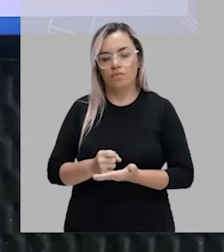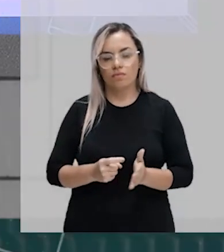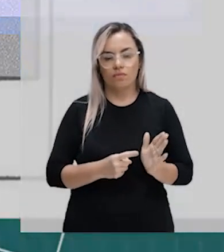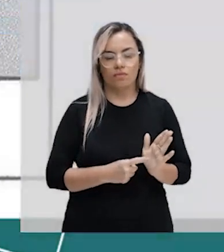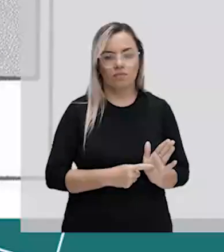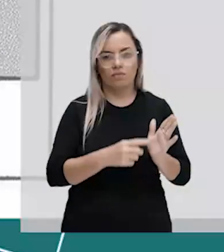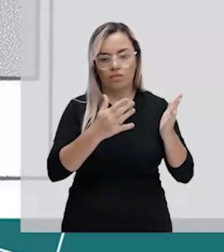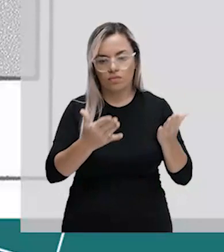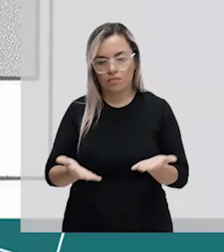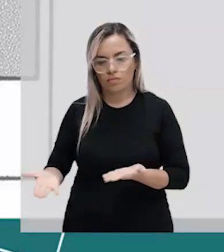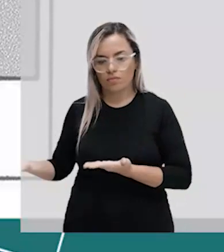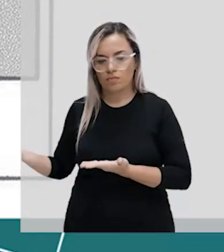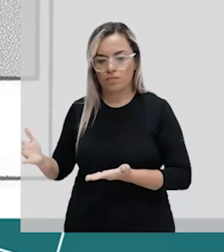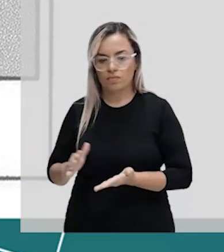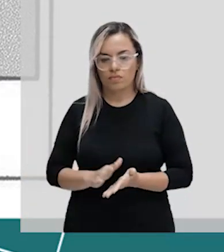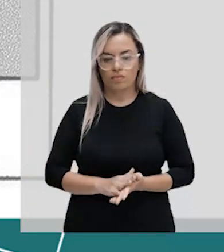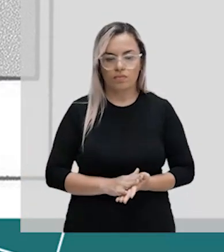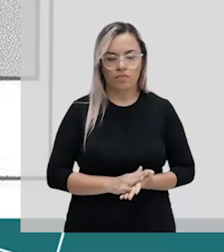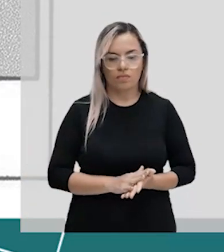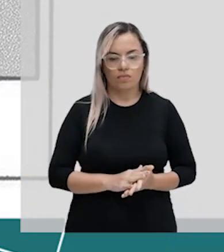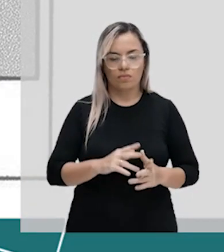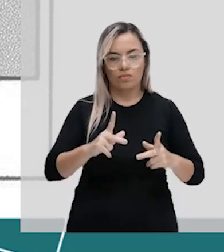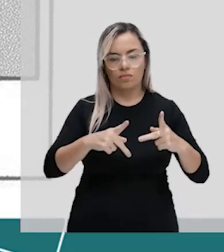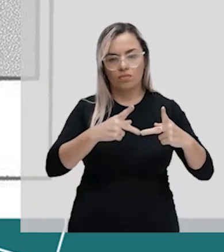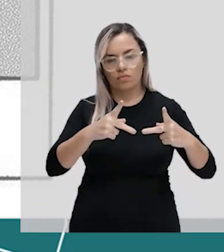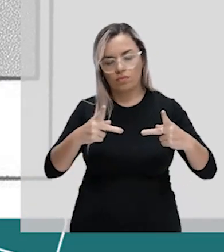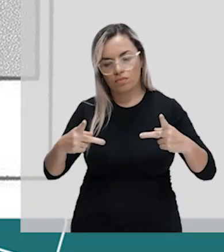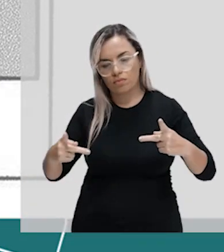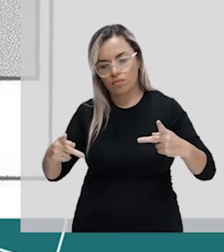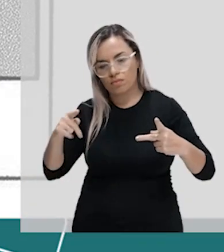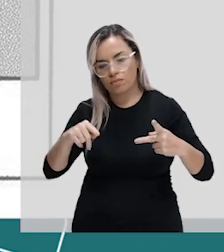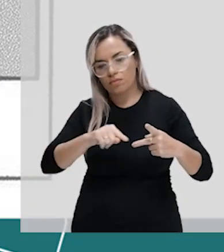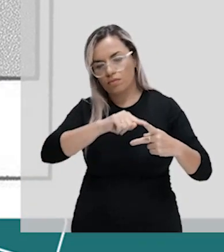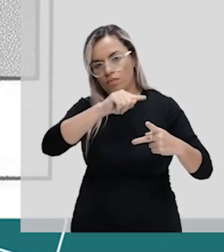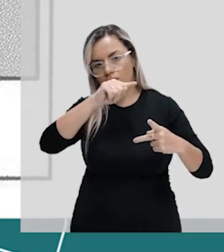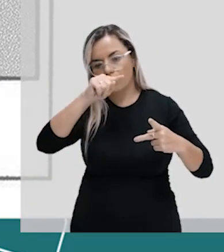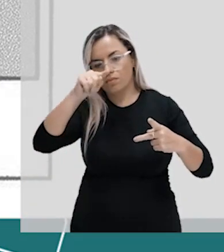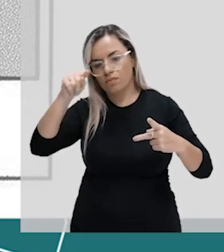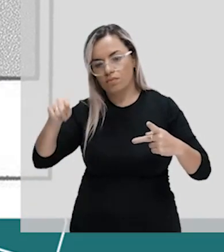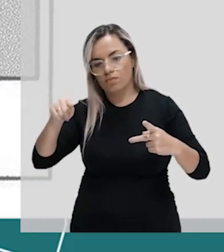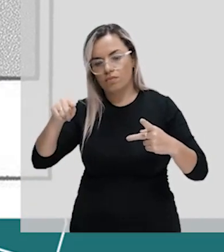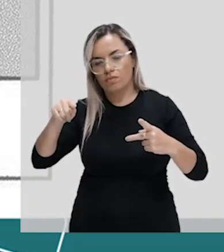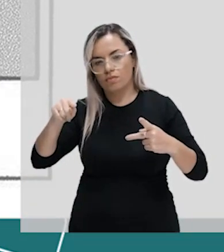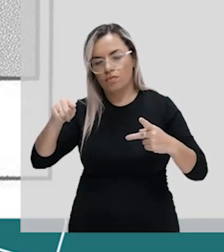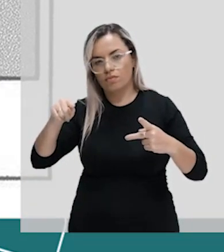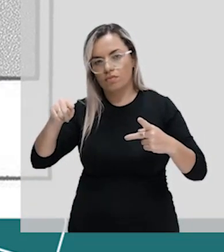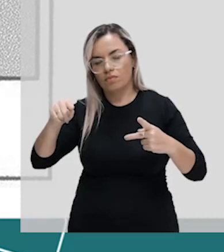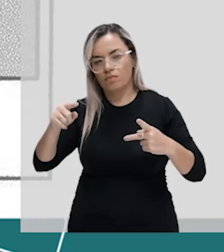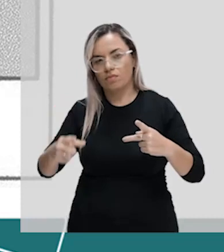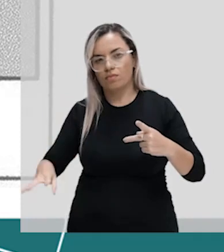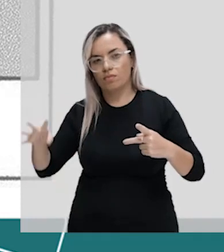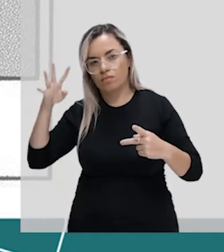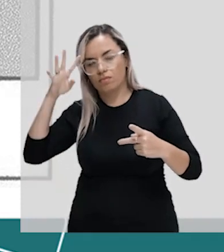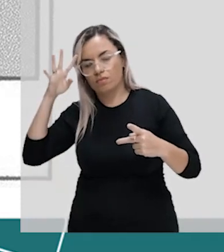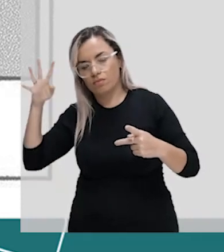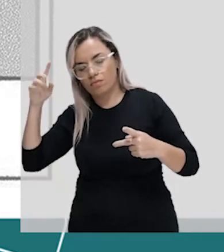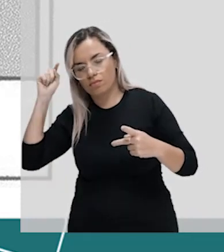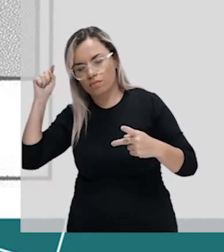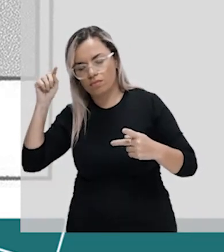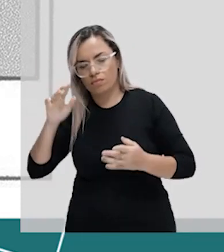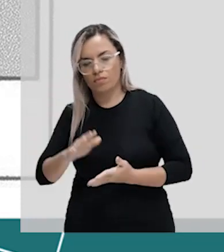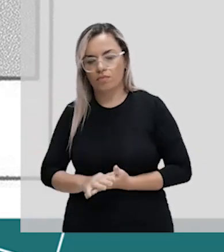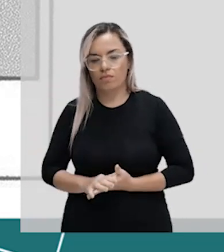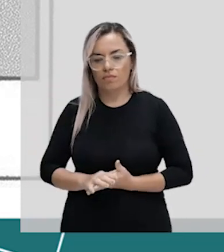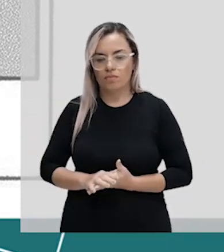temos a proteína, ok? Essa proteína ela vai estar vamos imaginar que ela estava